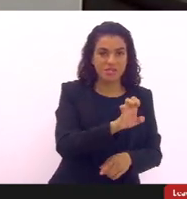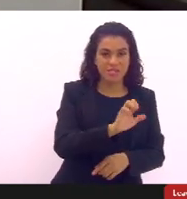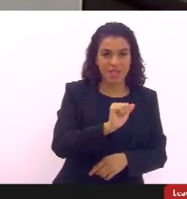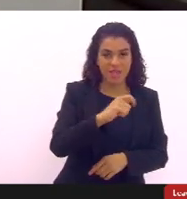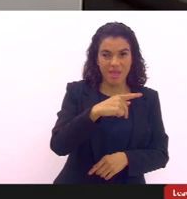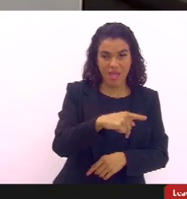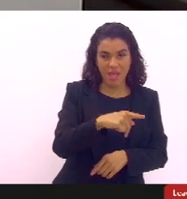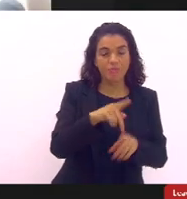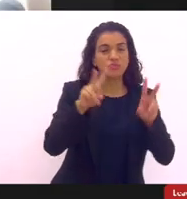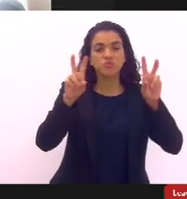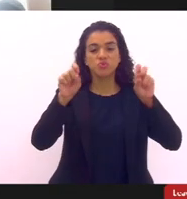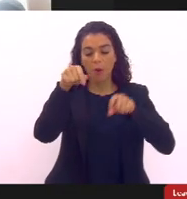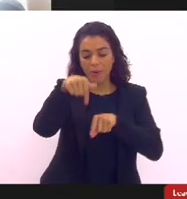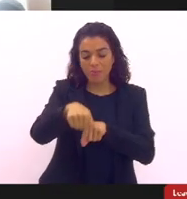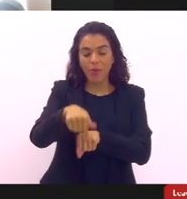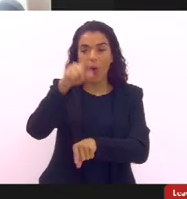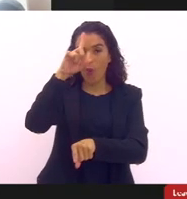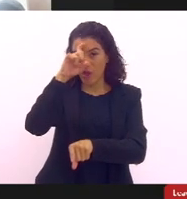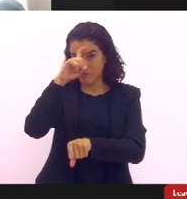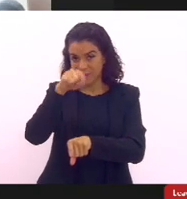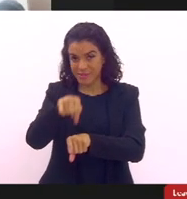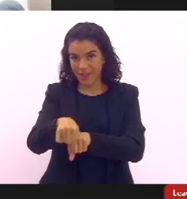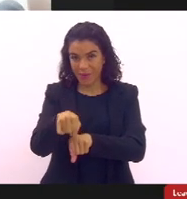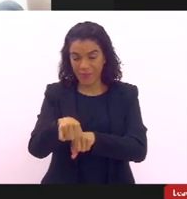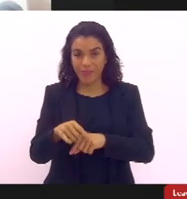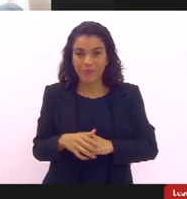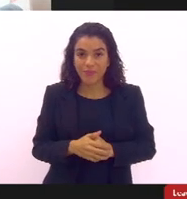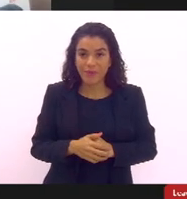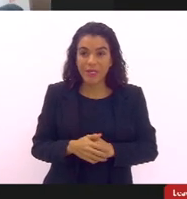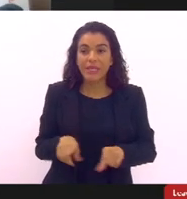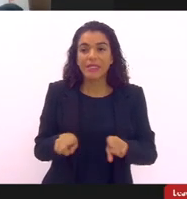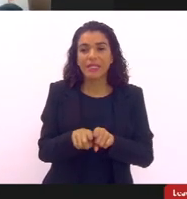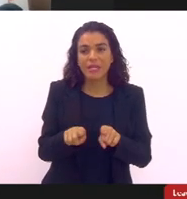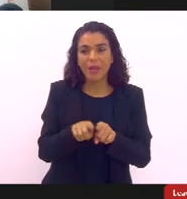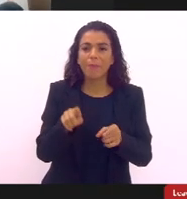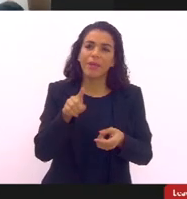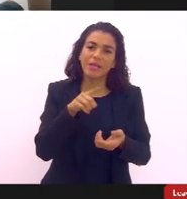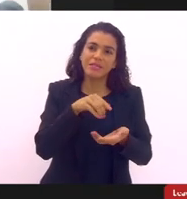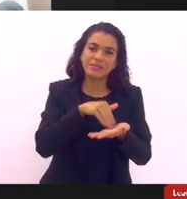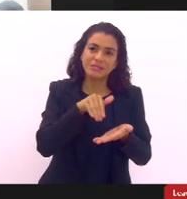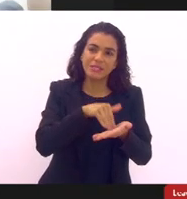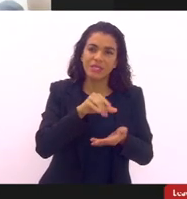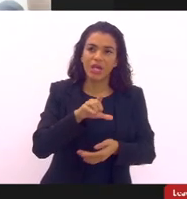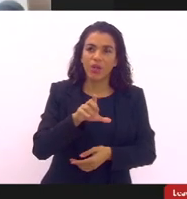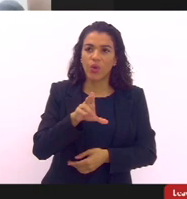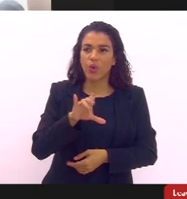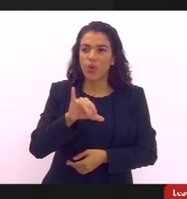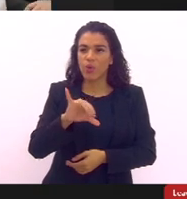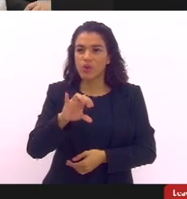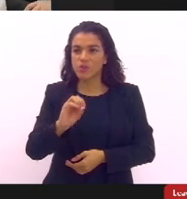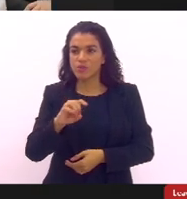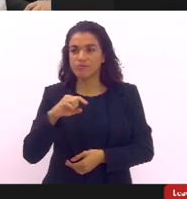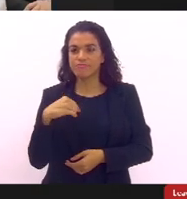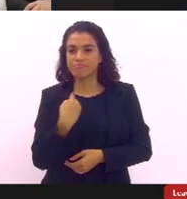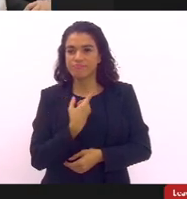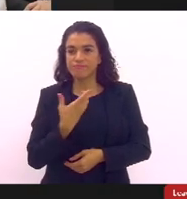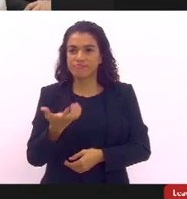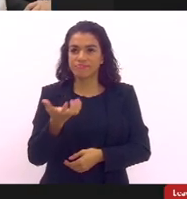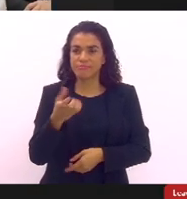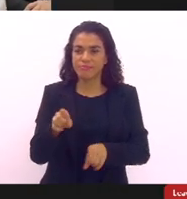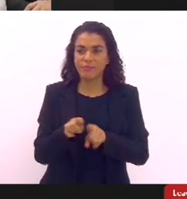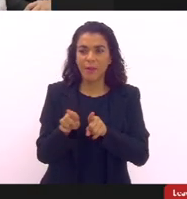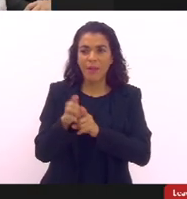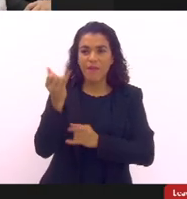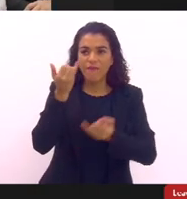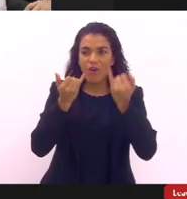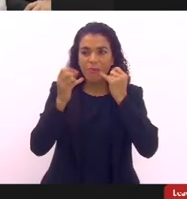ao sanatório, né? E o doutor Lúcio, a gente quer ter também, além disso, a gente quer ter também notícia